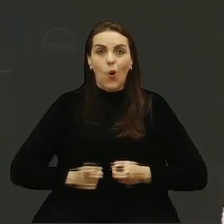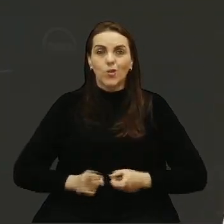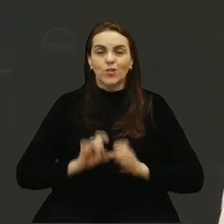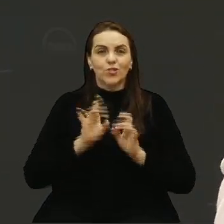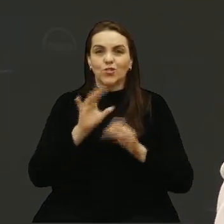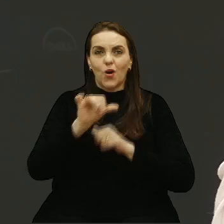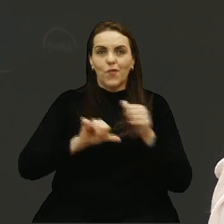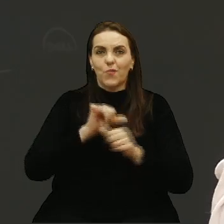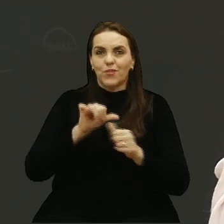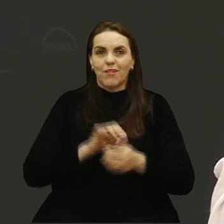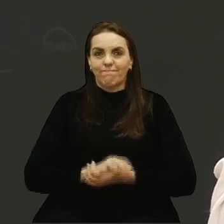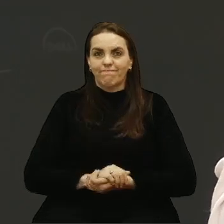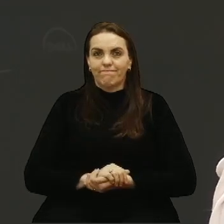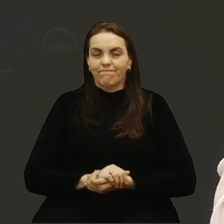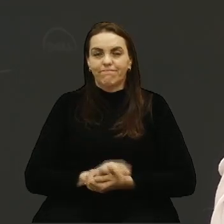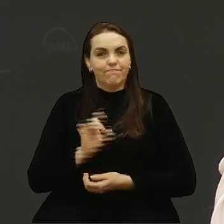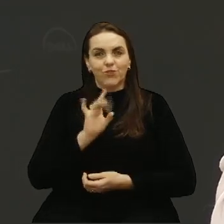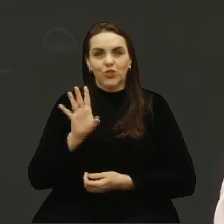isso que muda.